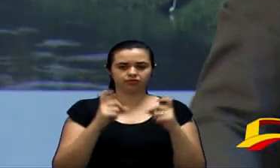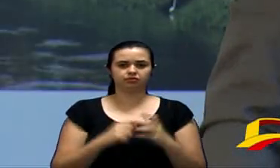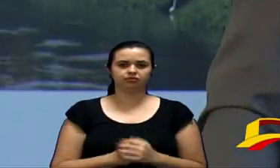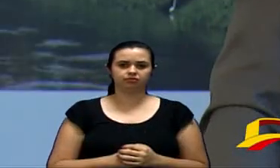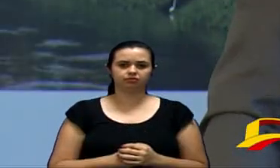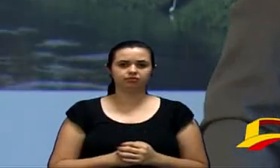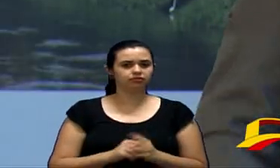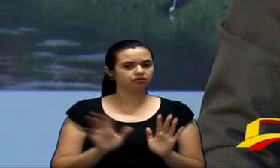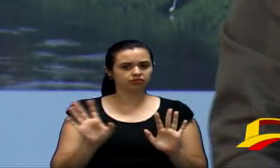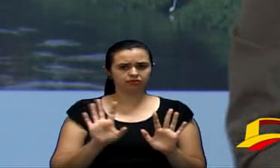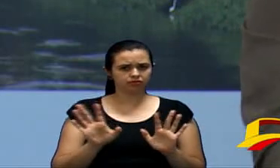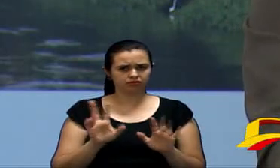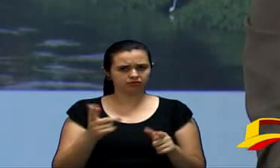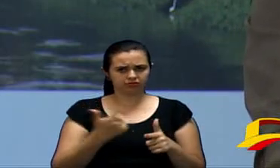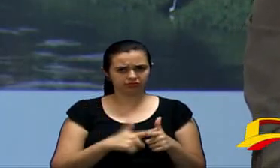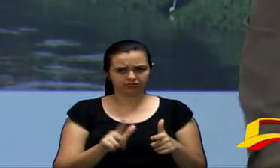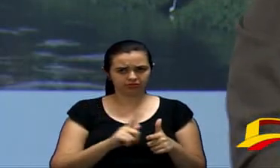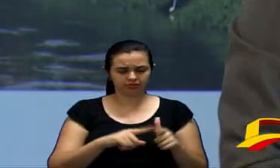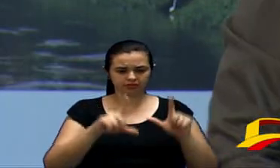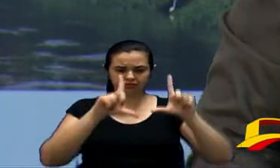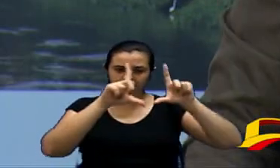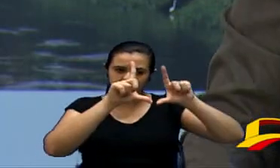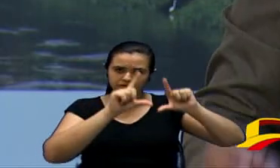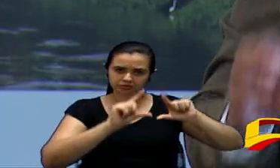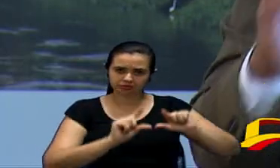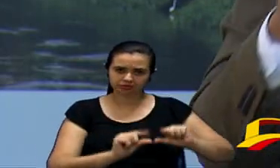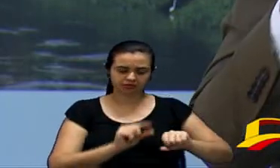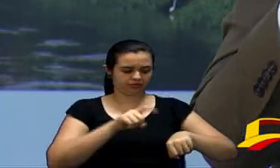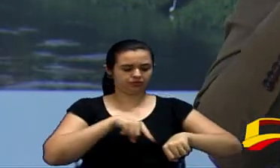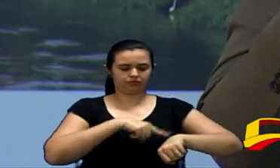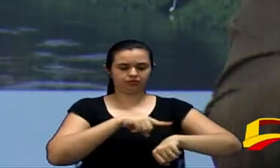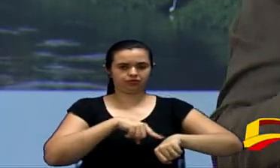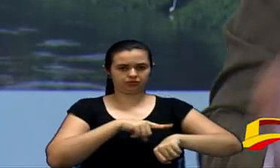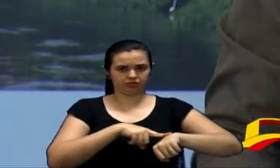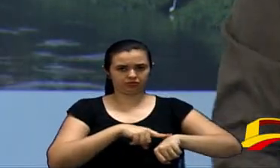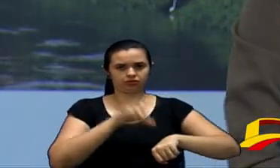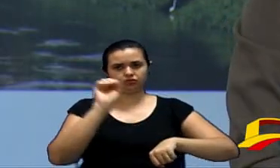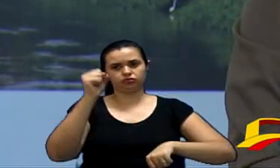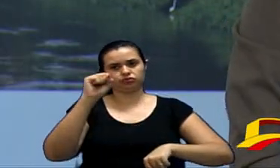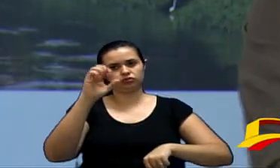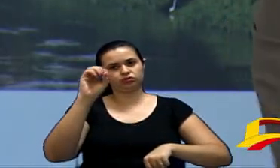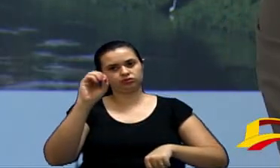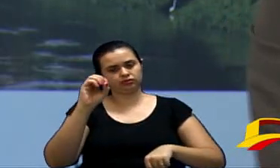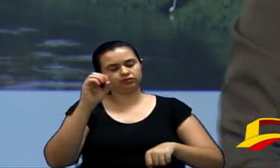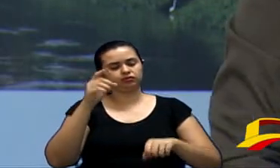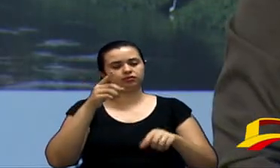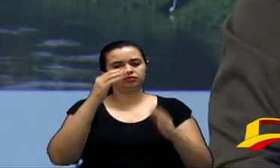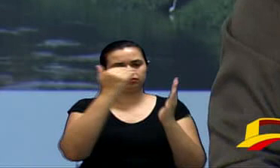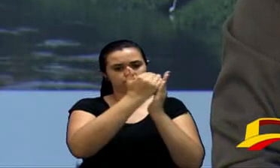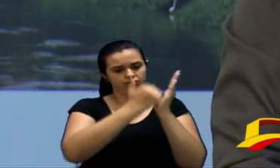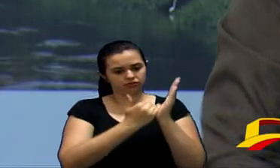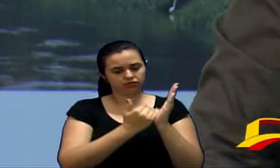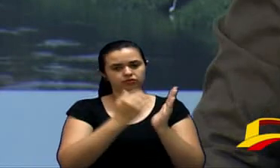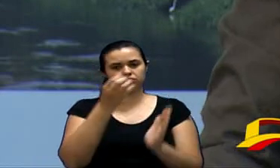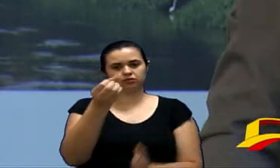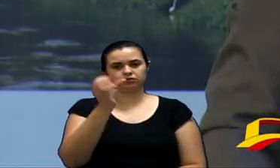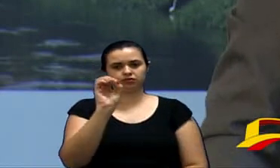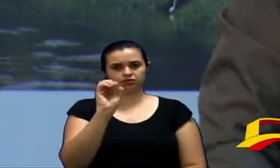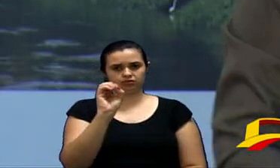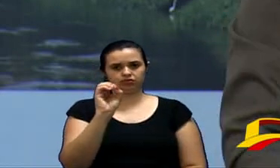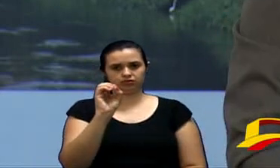nenhum prejuízo a gente diminuindo essas horas nessa emenda de 80 para 60 horas